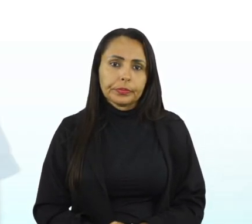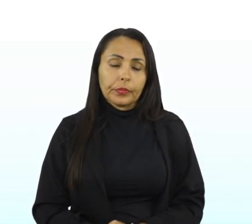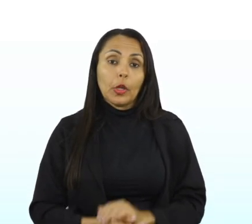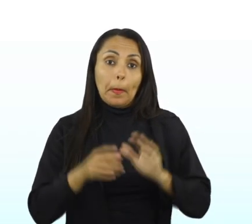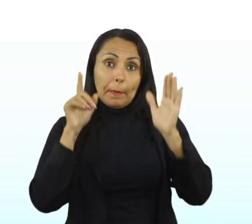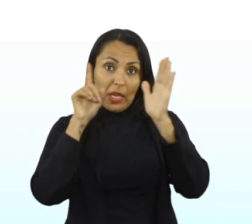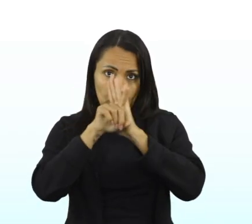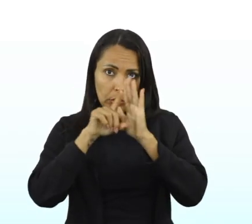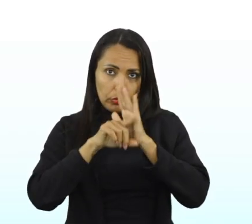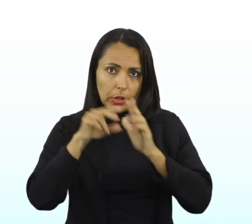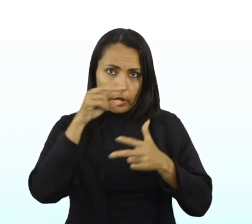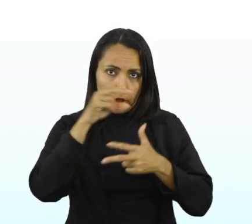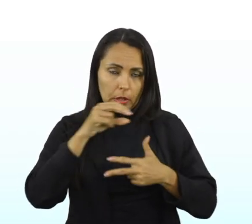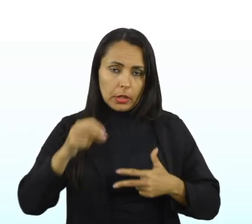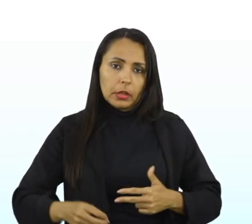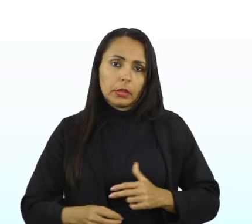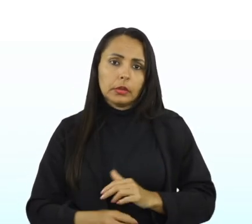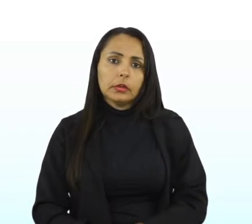Questão do Enem.